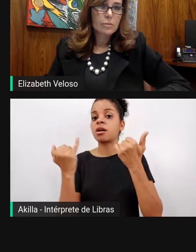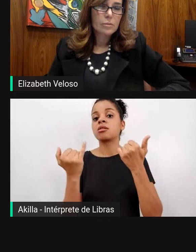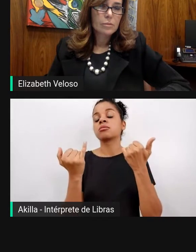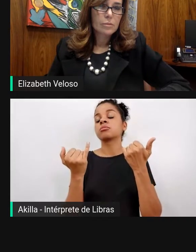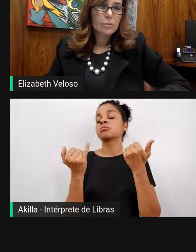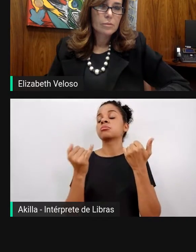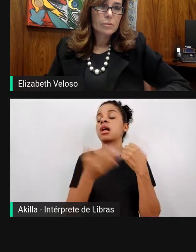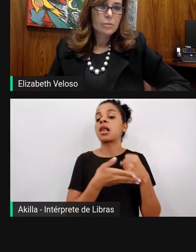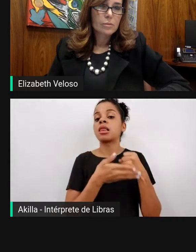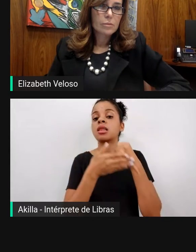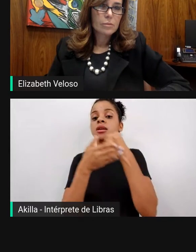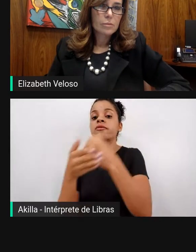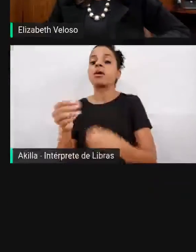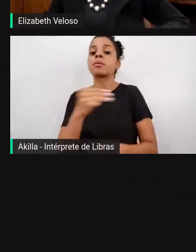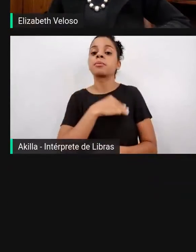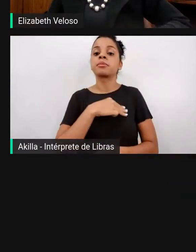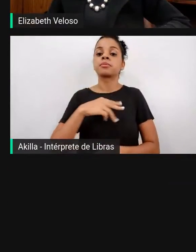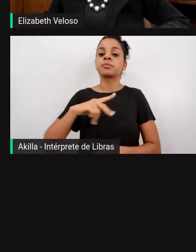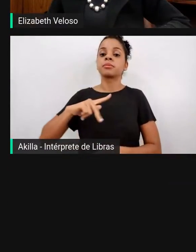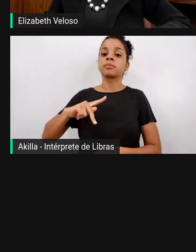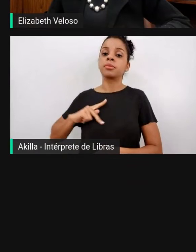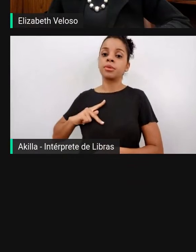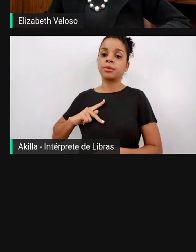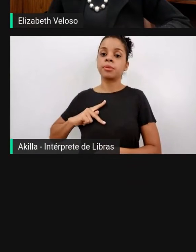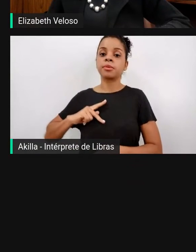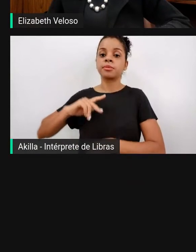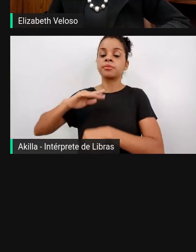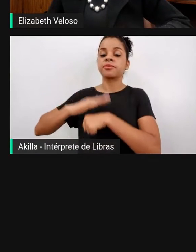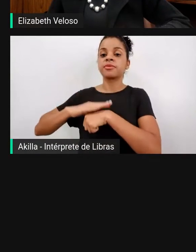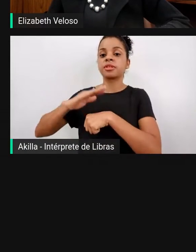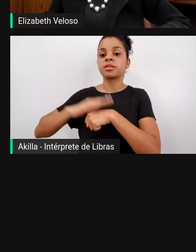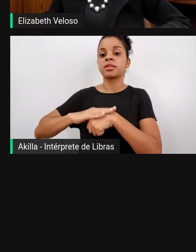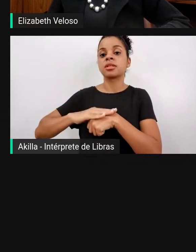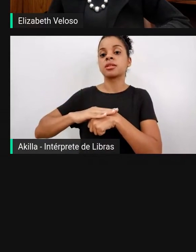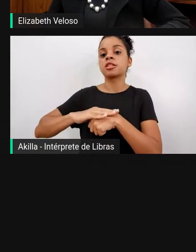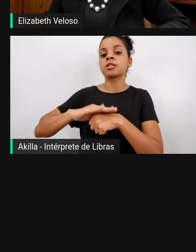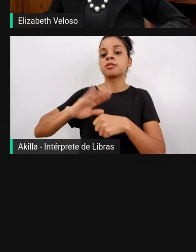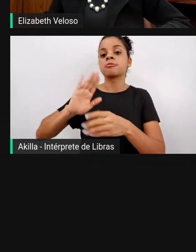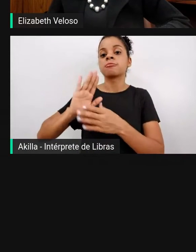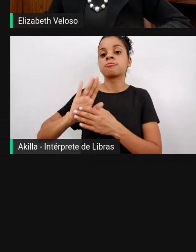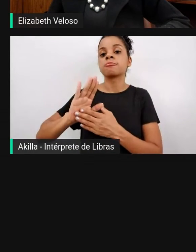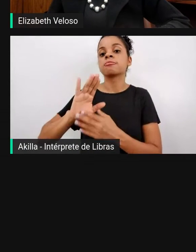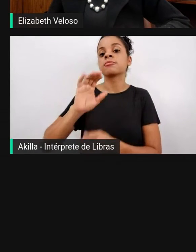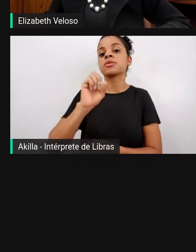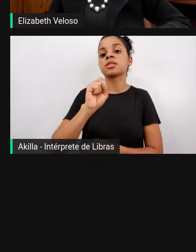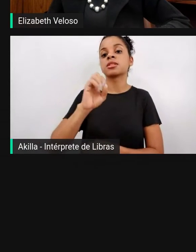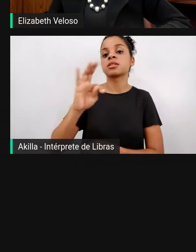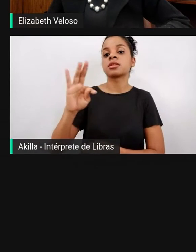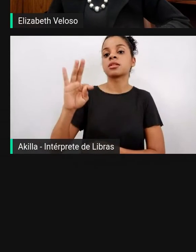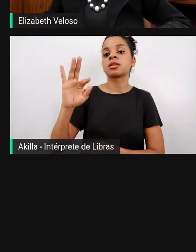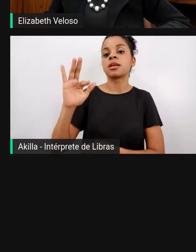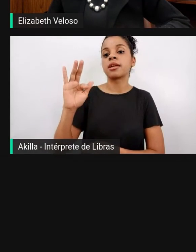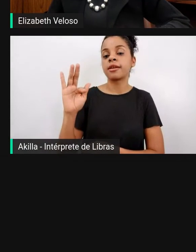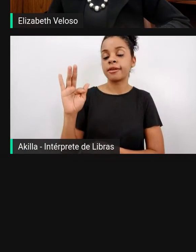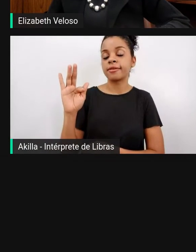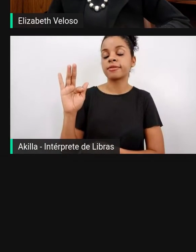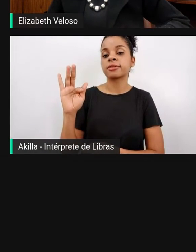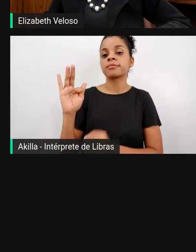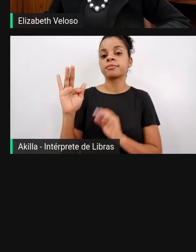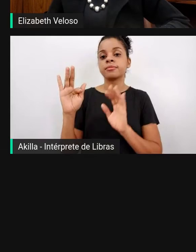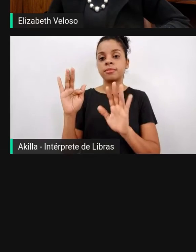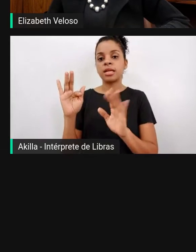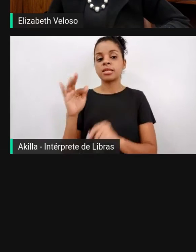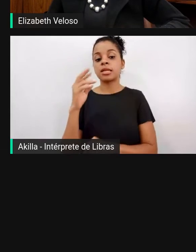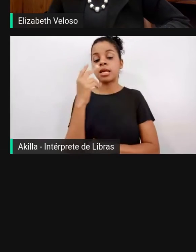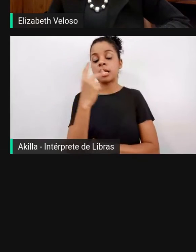para subsidiar ações no STF, né? Ao mesmo tempo que esses mandatos também